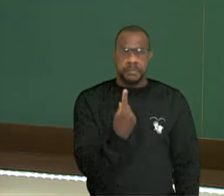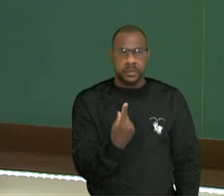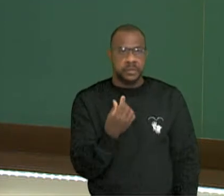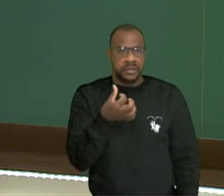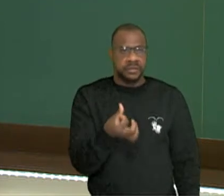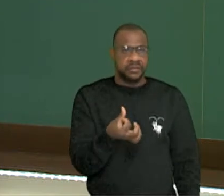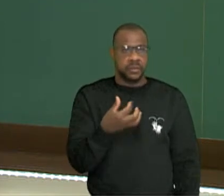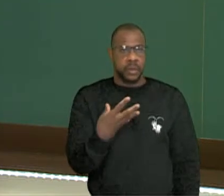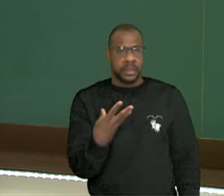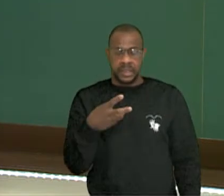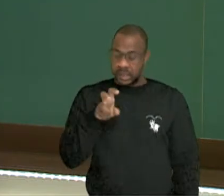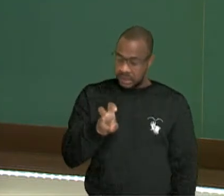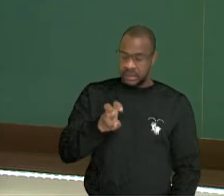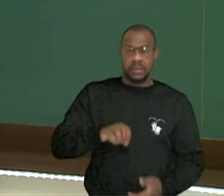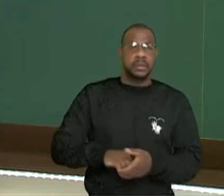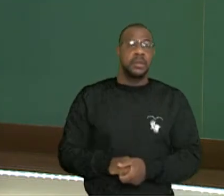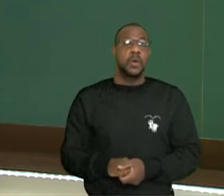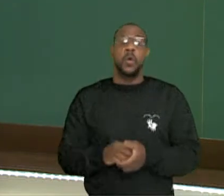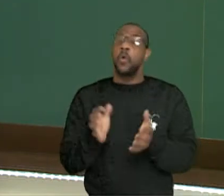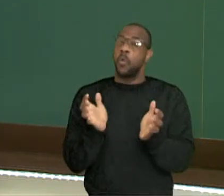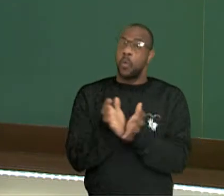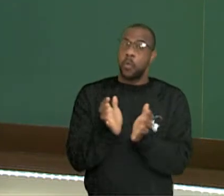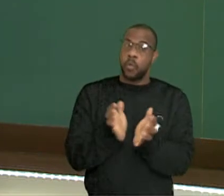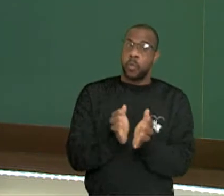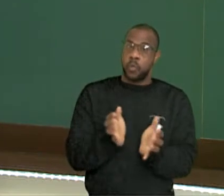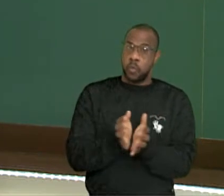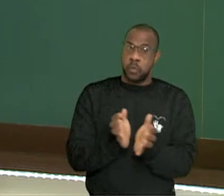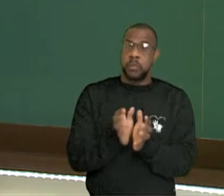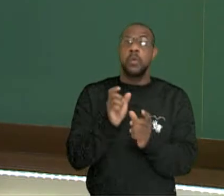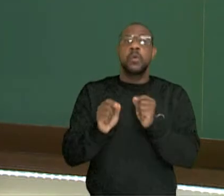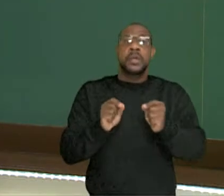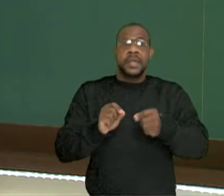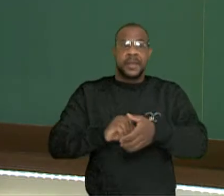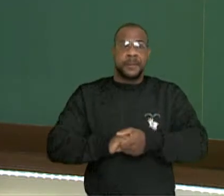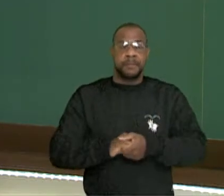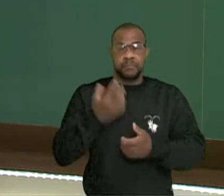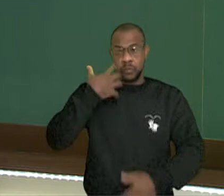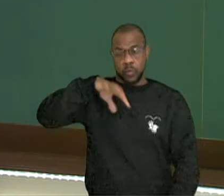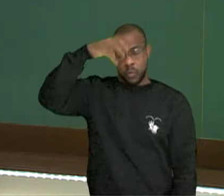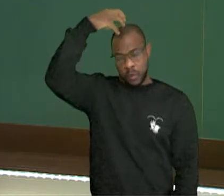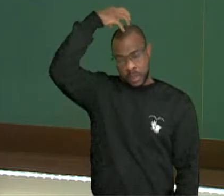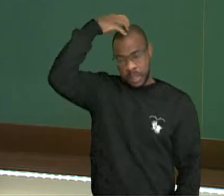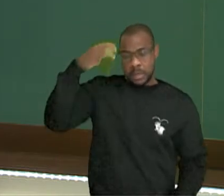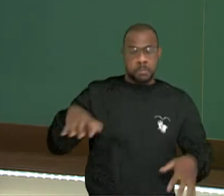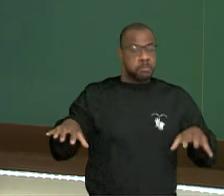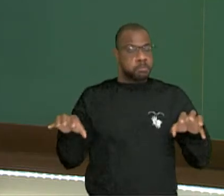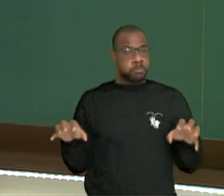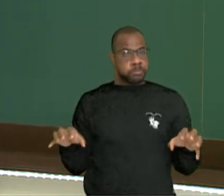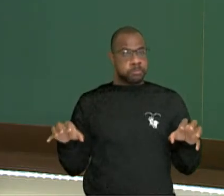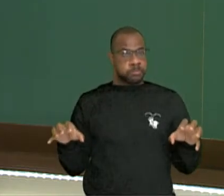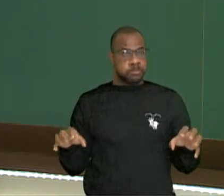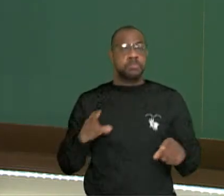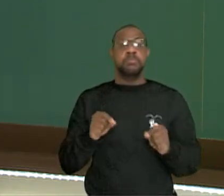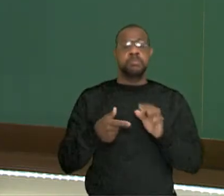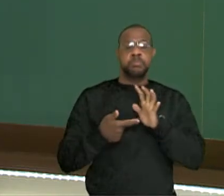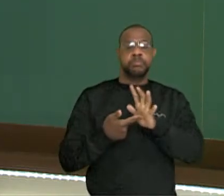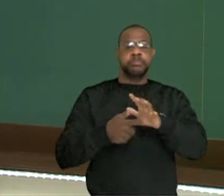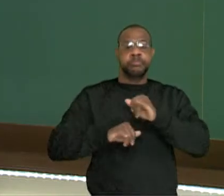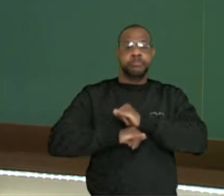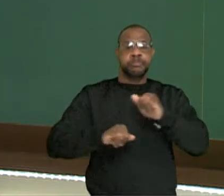1645. A monarquia absolutista, né, uma monarquia com gastos muito altos, foi